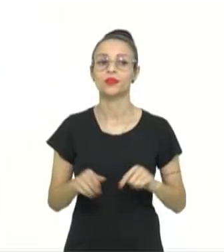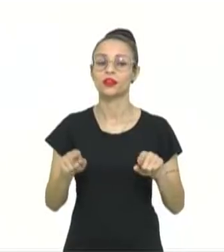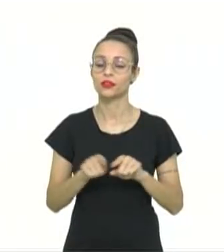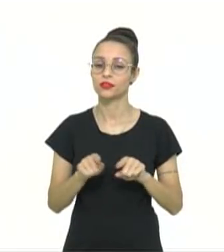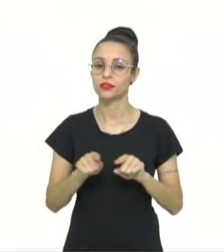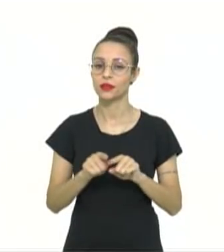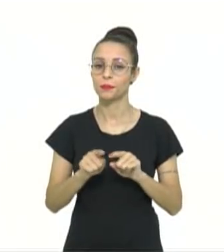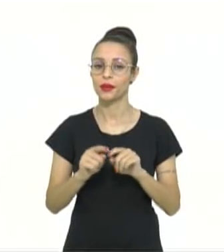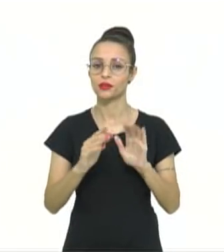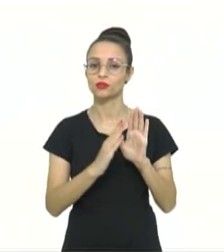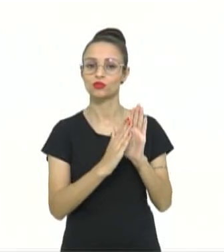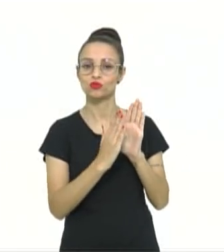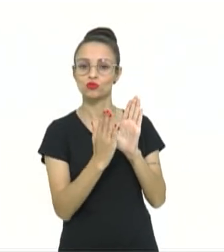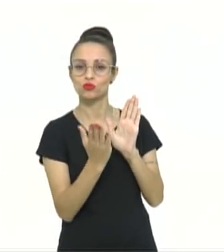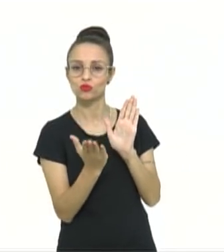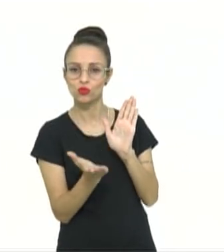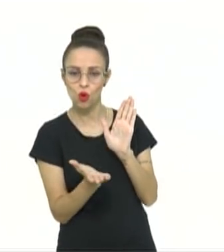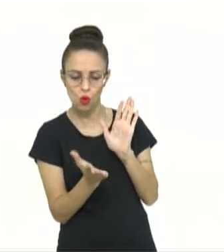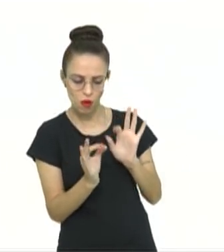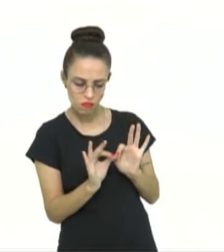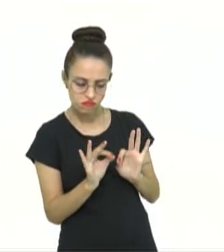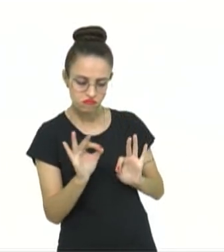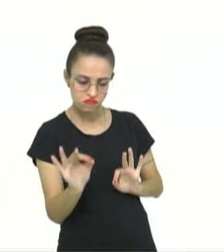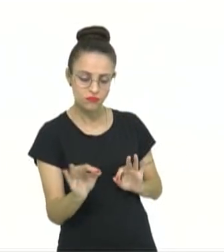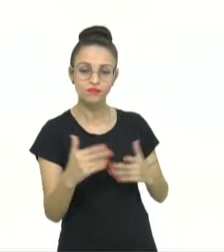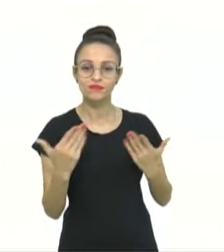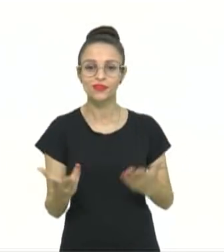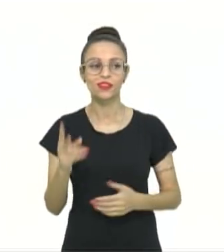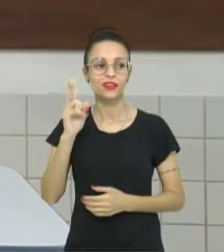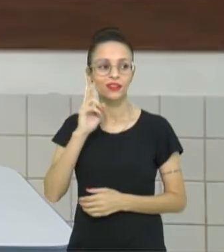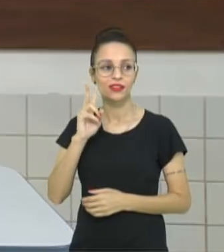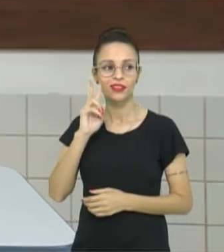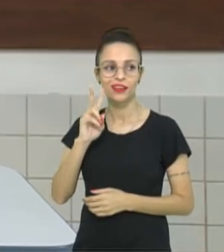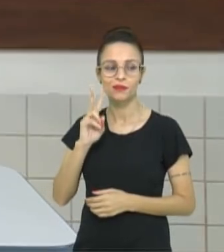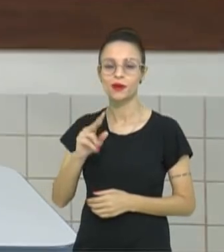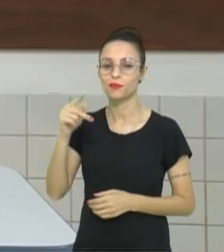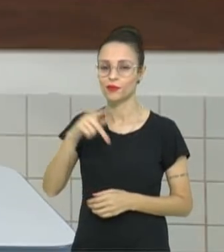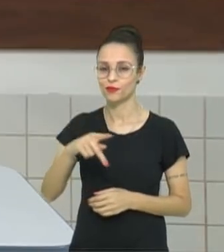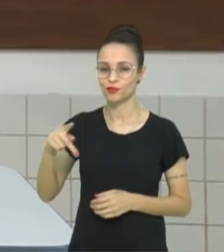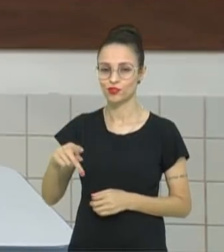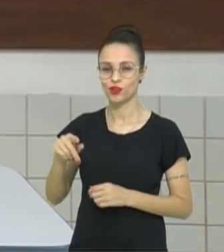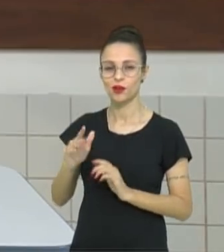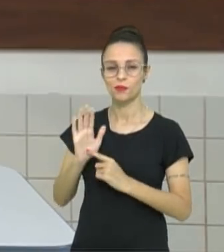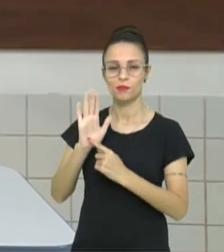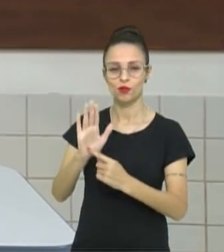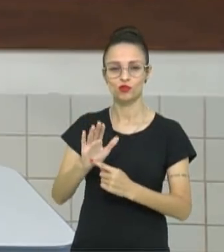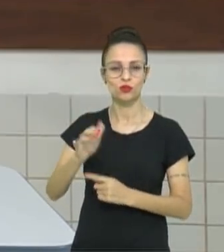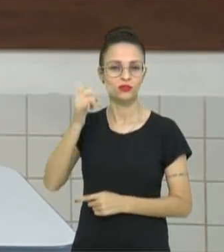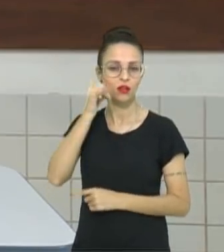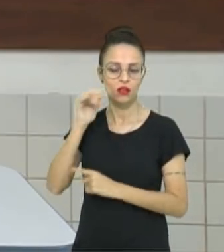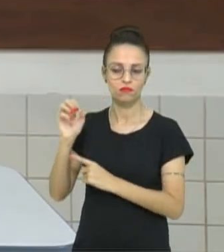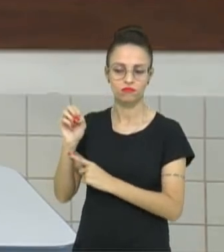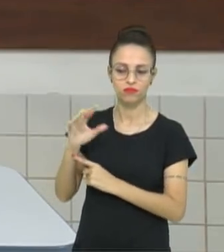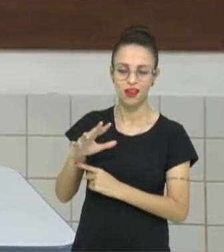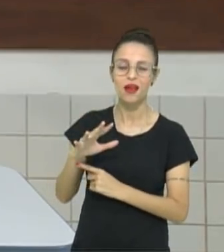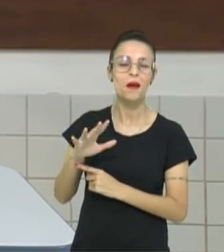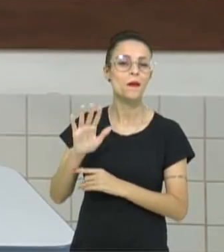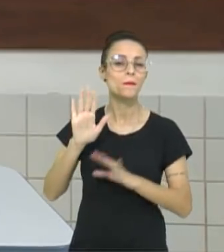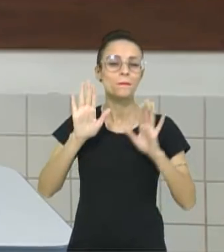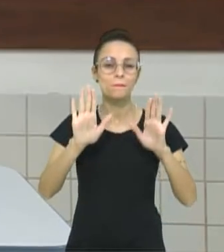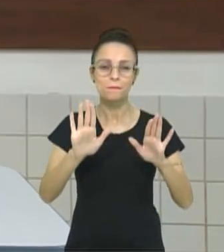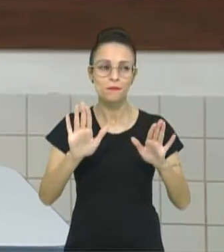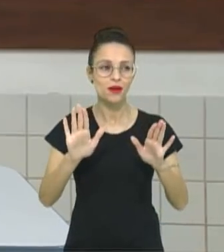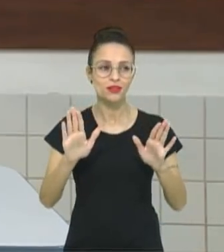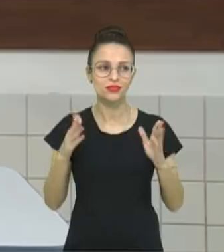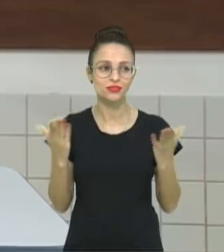da sombra, né? Então, lembra que a prof colocou, né, a lanterna aqui do celular, mas como ela era,